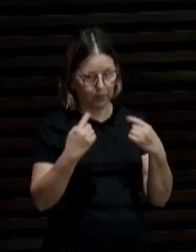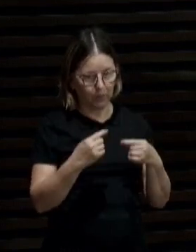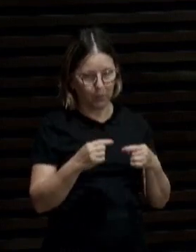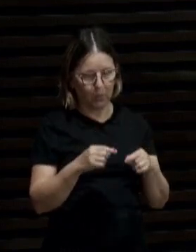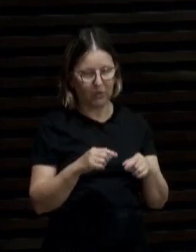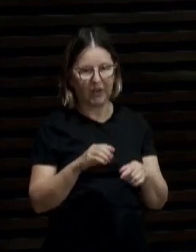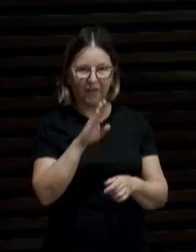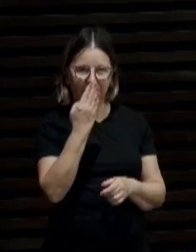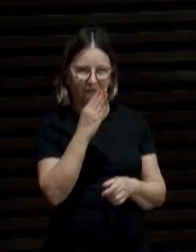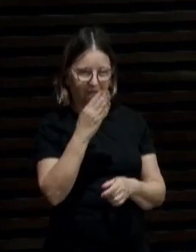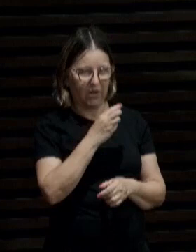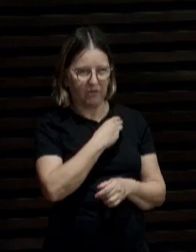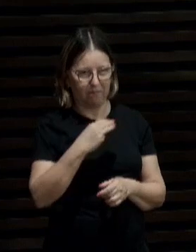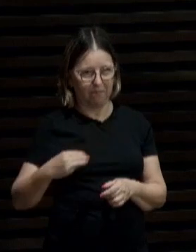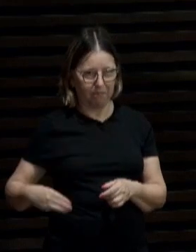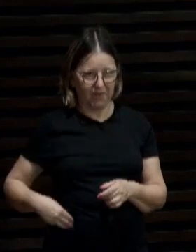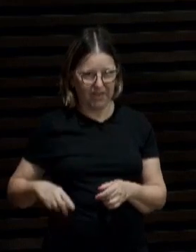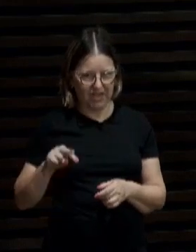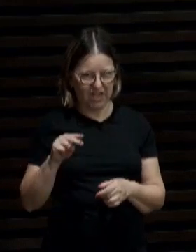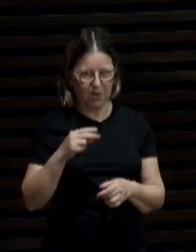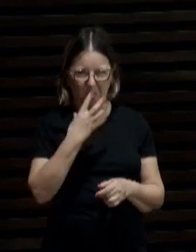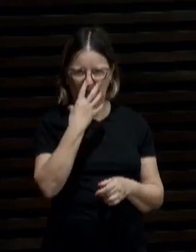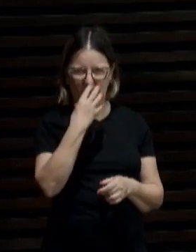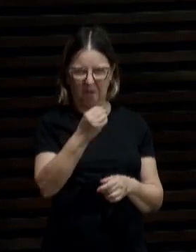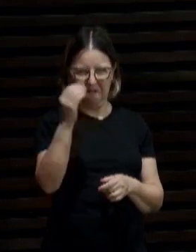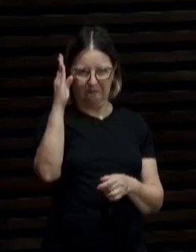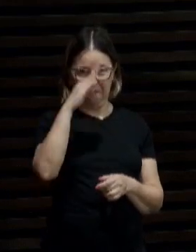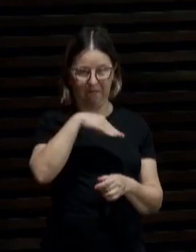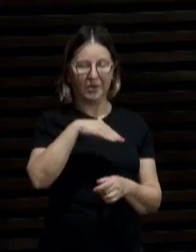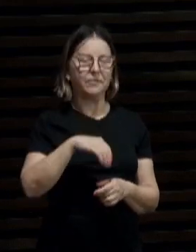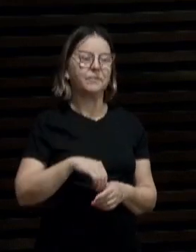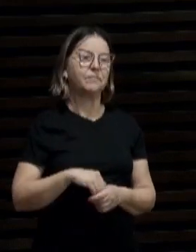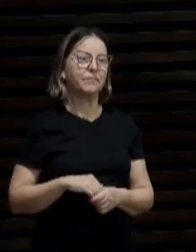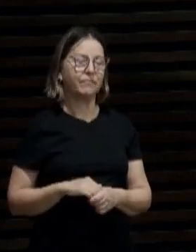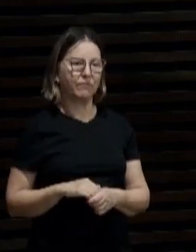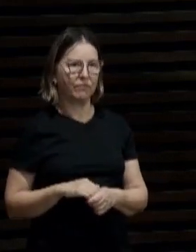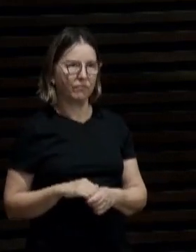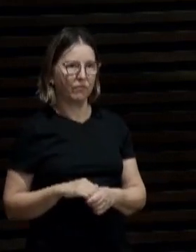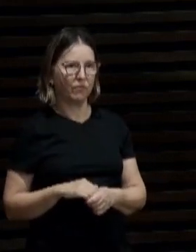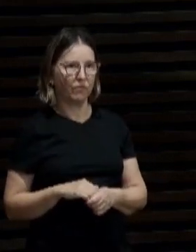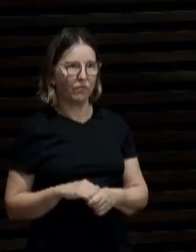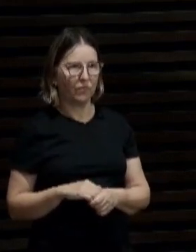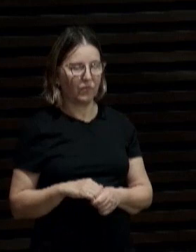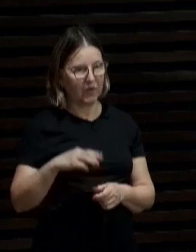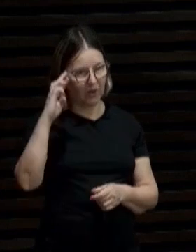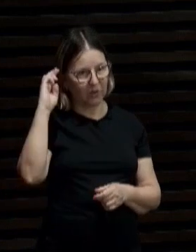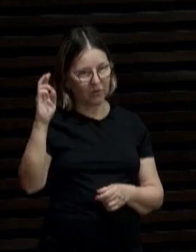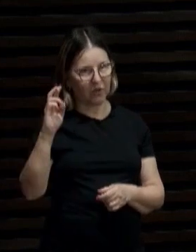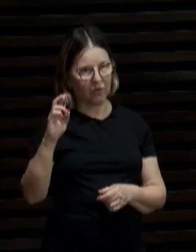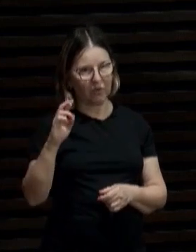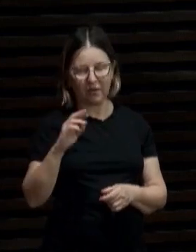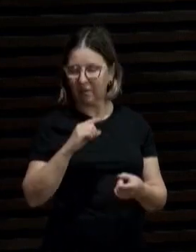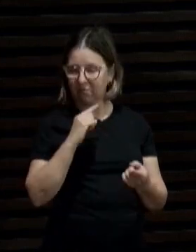né? E eles eram então muito criteriosos quanto a isso. No boletim, o Senhor não